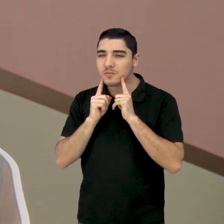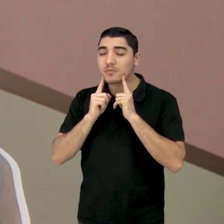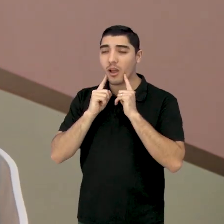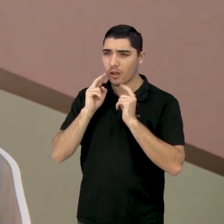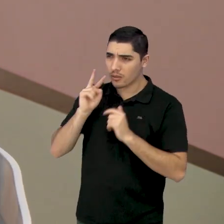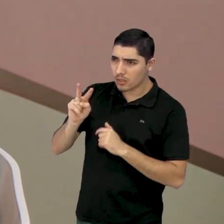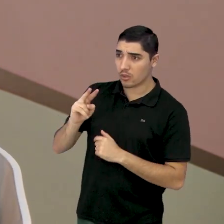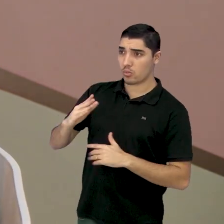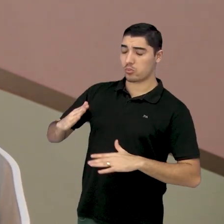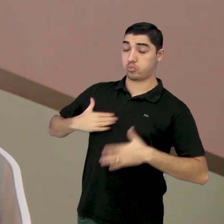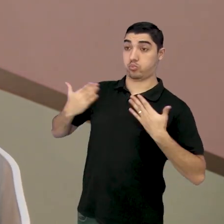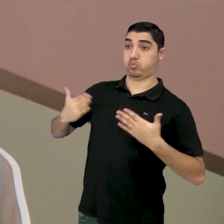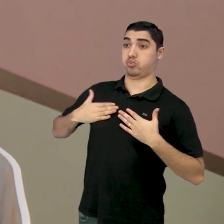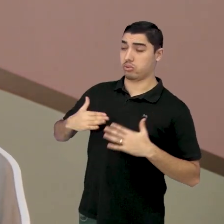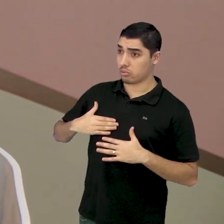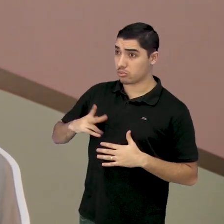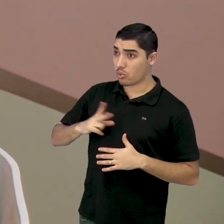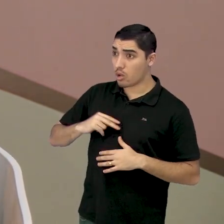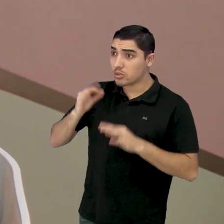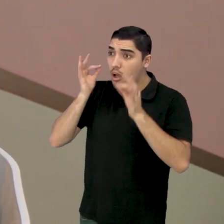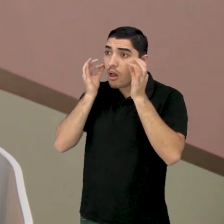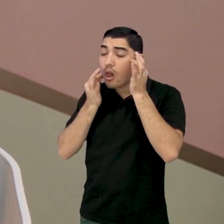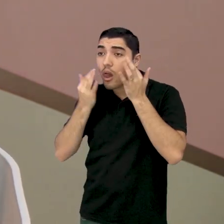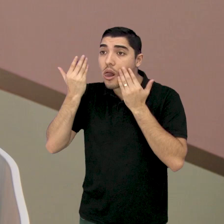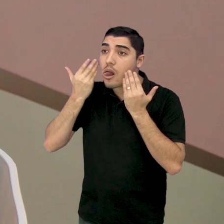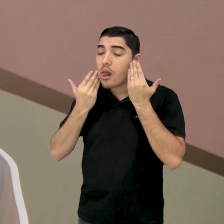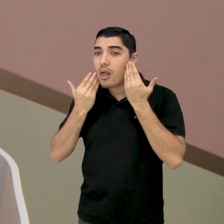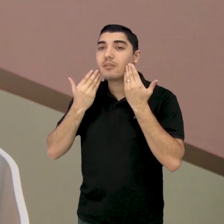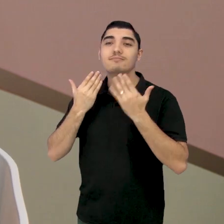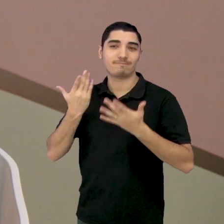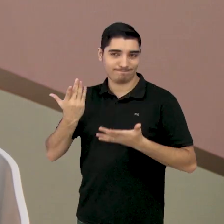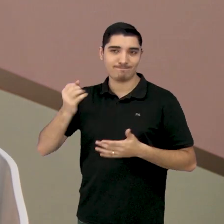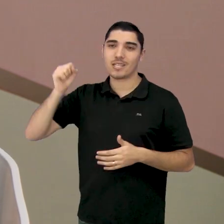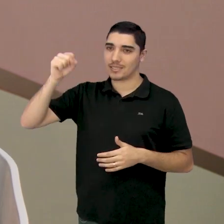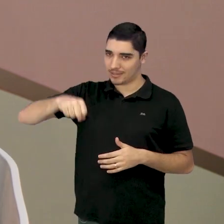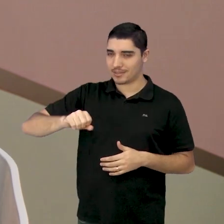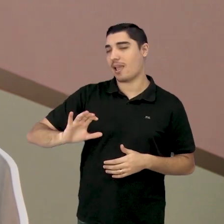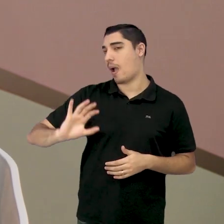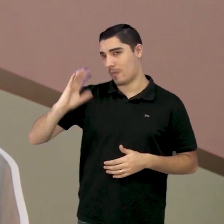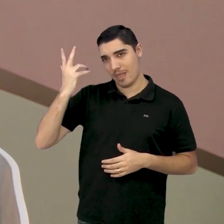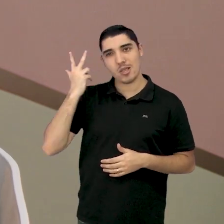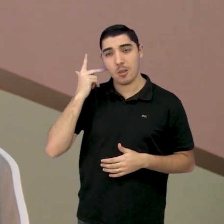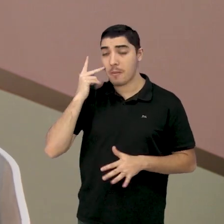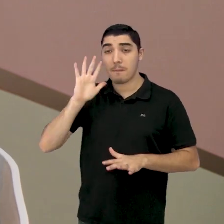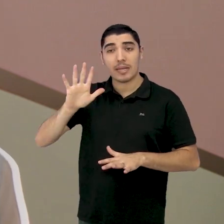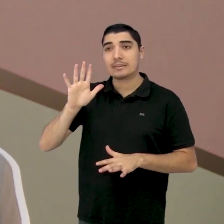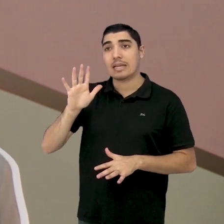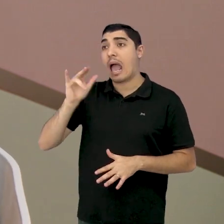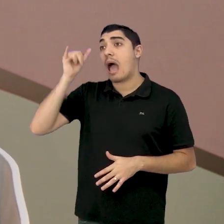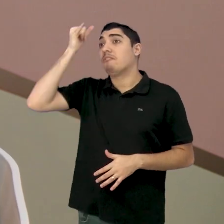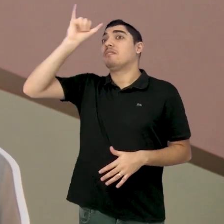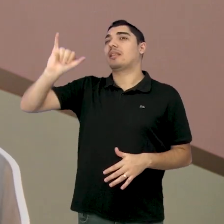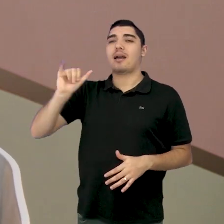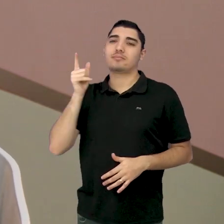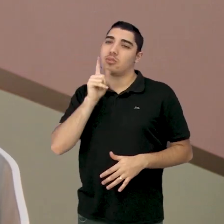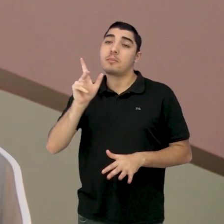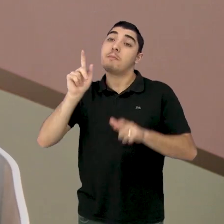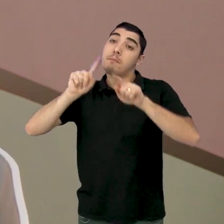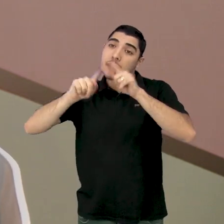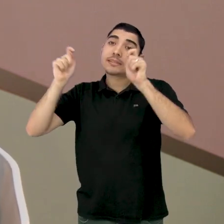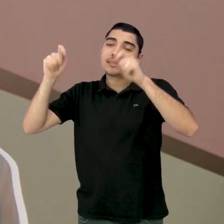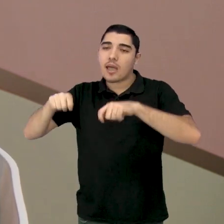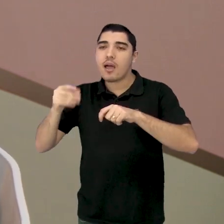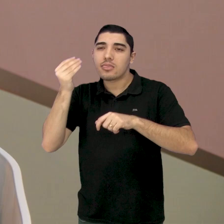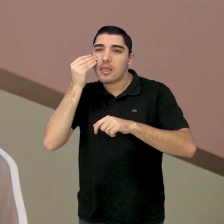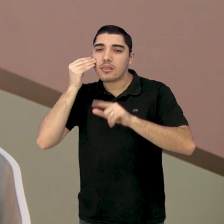colo, assusta, né? Então, isso acontece sim. Então, para evitar, né, não tem muito como evitar, mas é legal a gente estar